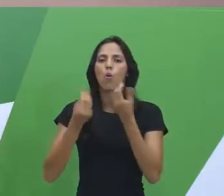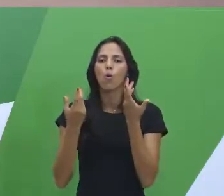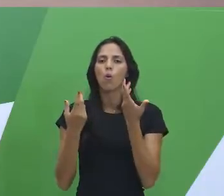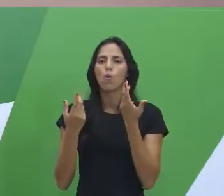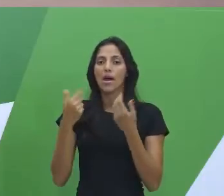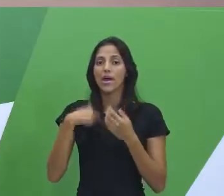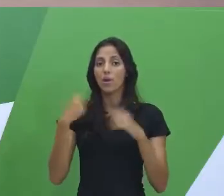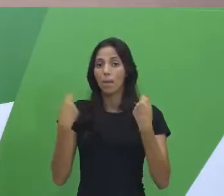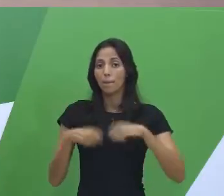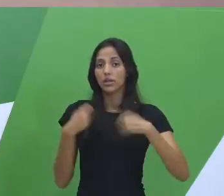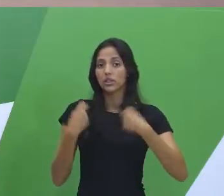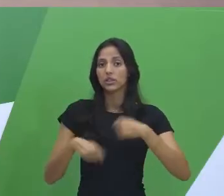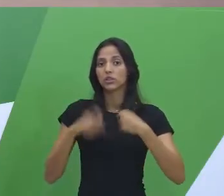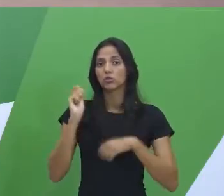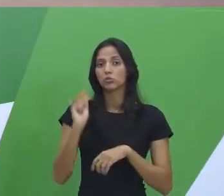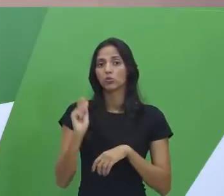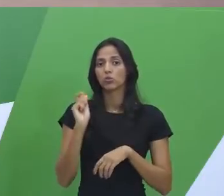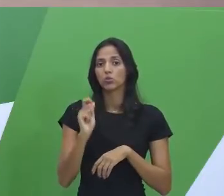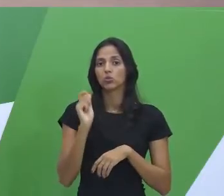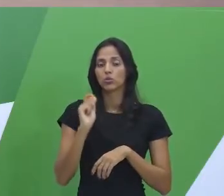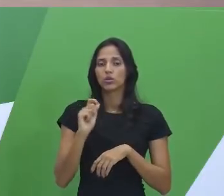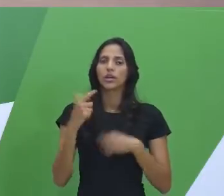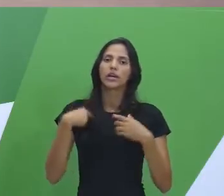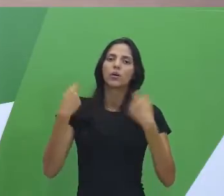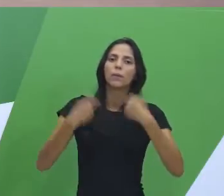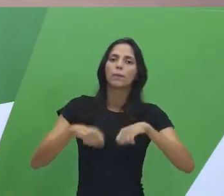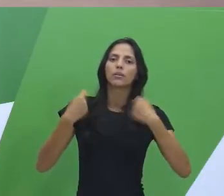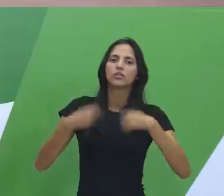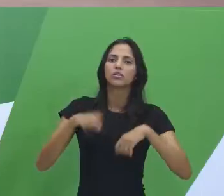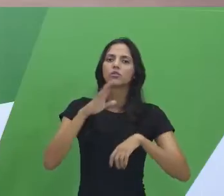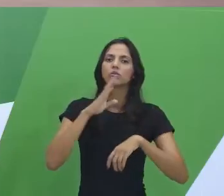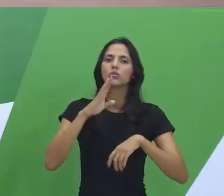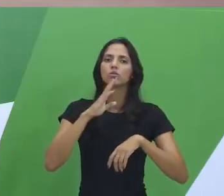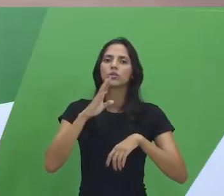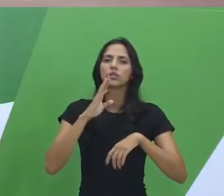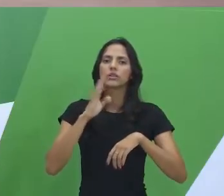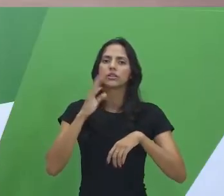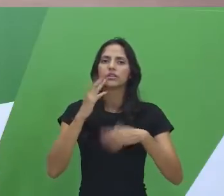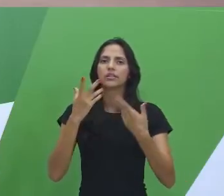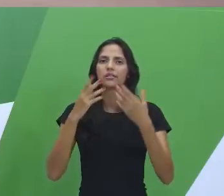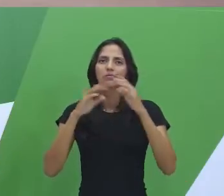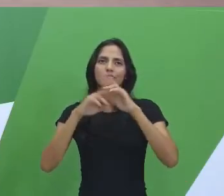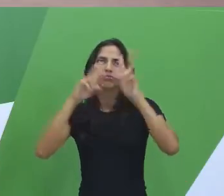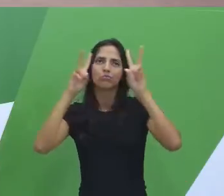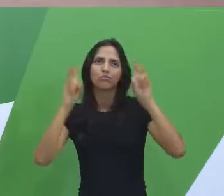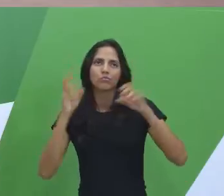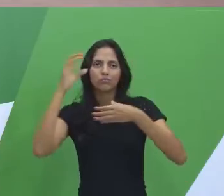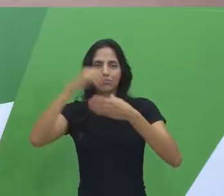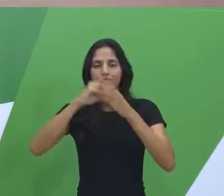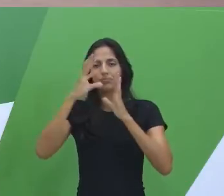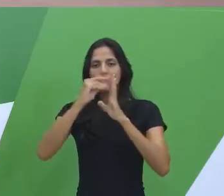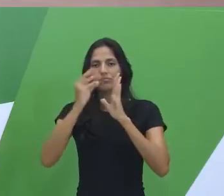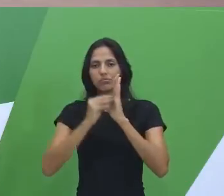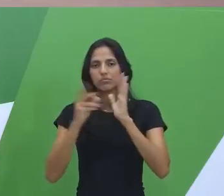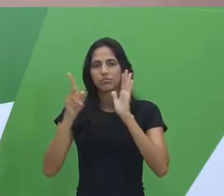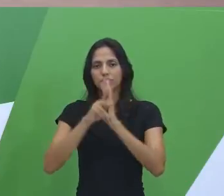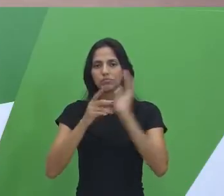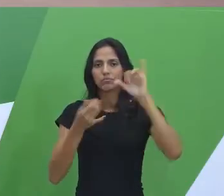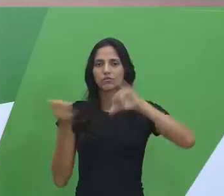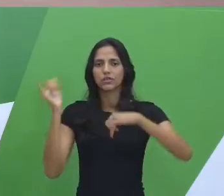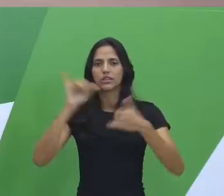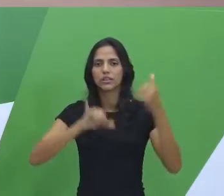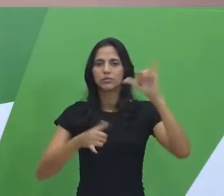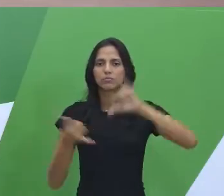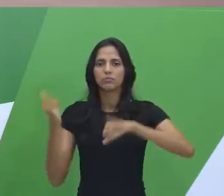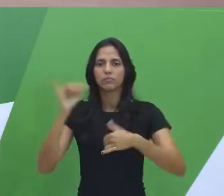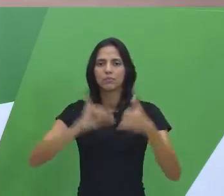eu necessito para poder navegar? Eu preciso conhecer as eletrosferas. Então eu vou lá e vou conhecer a eletrosfera. Eu vou